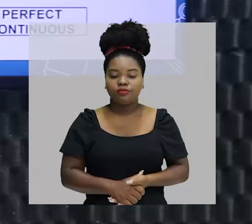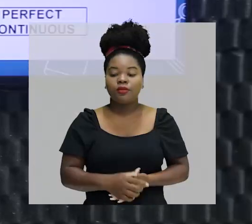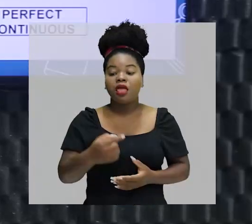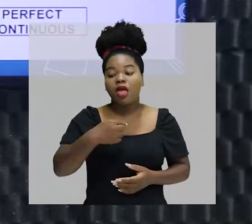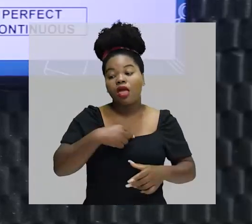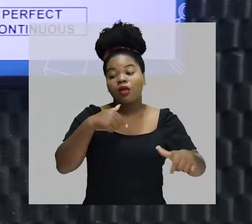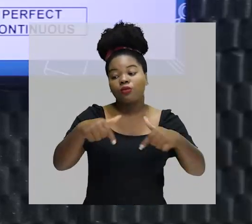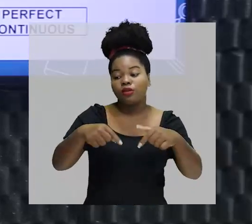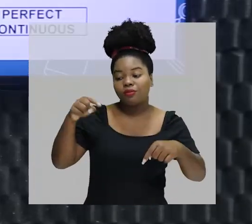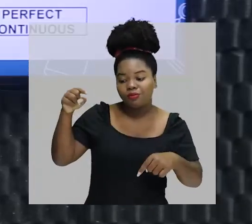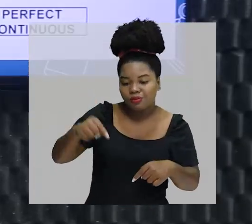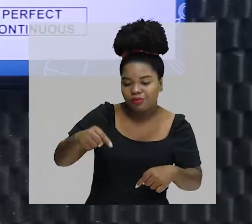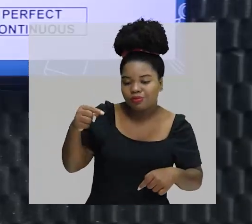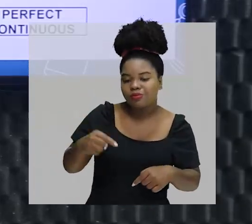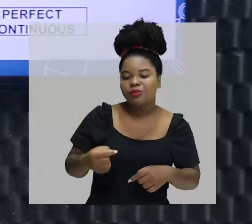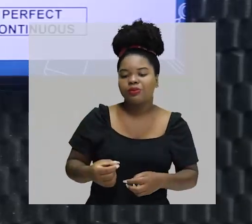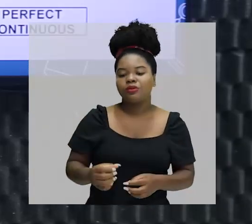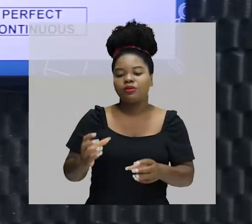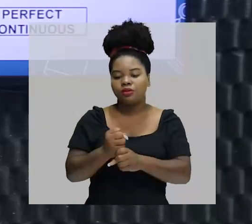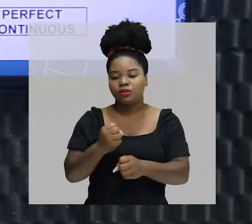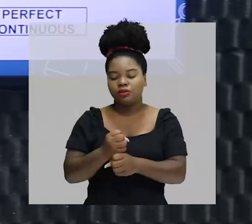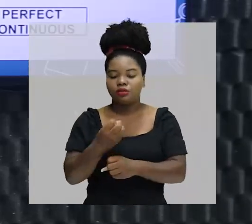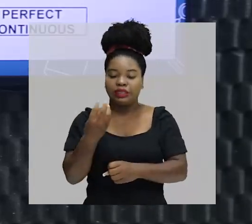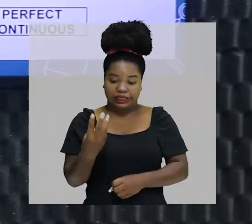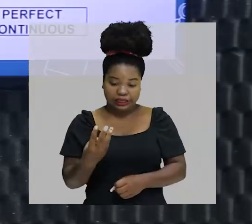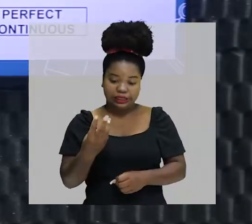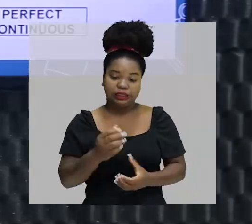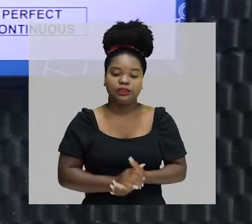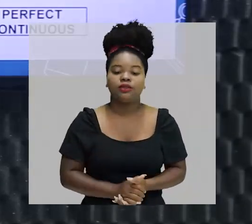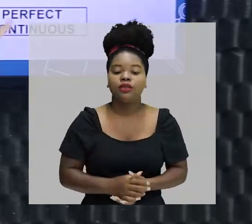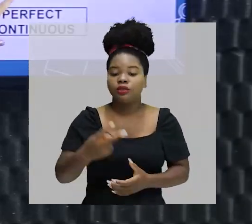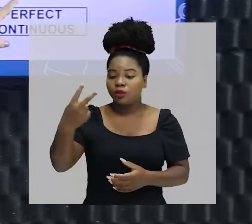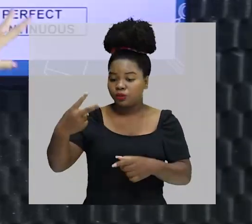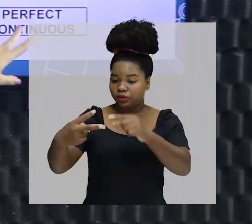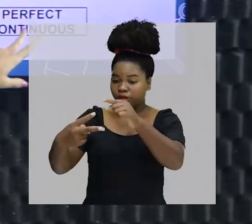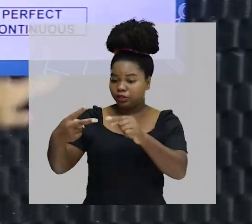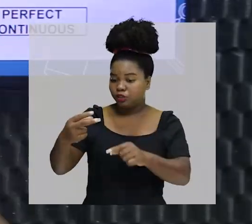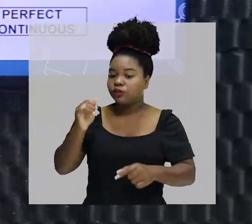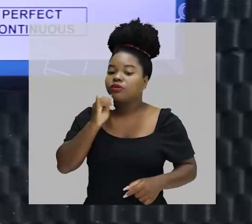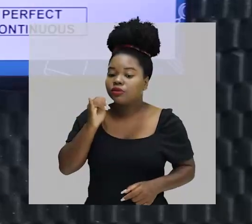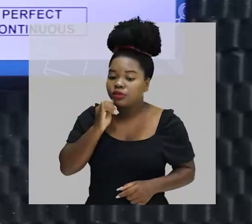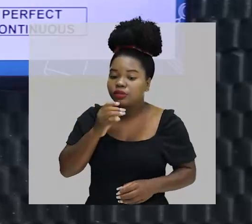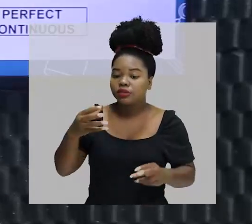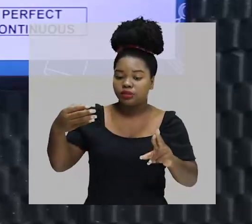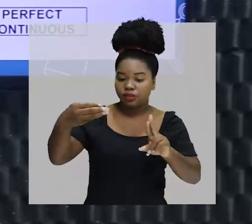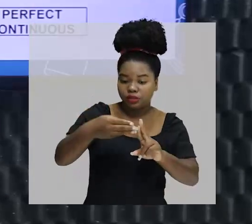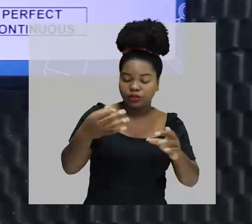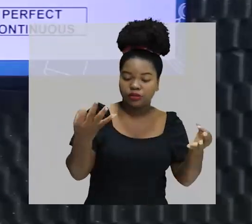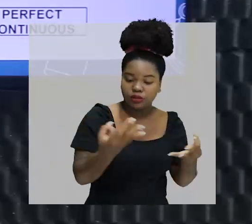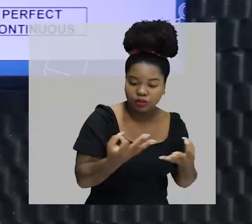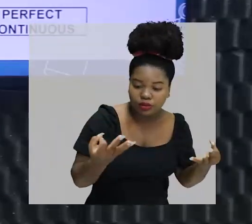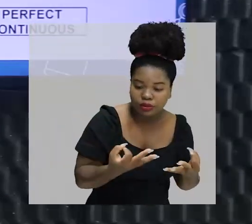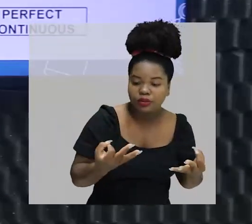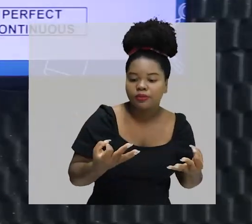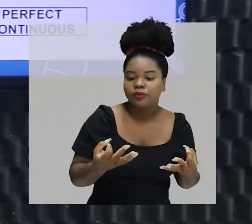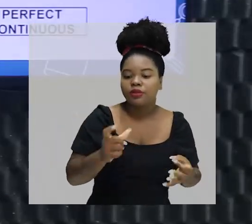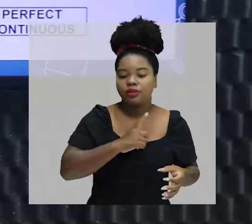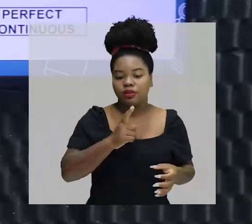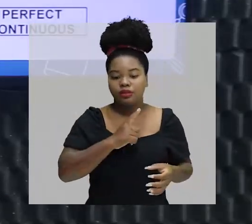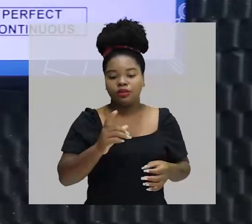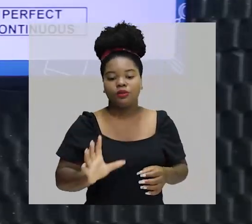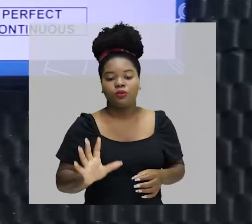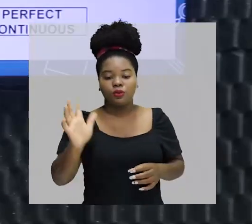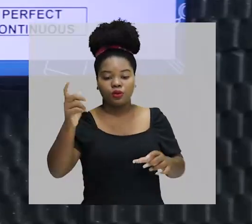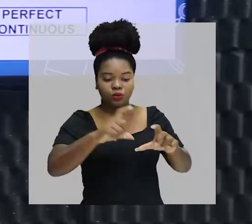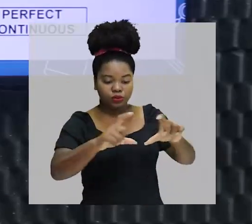estou trabalhando aqui por 3 anos. Nesses dois exemplos que a gente tem referência de perfeito, eu tenho uma ação